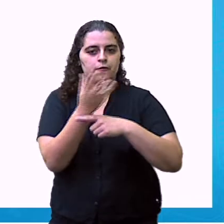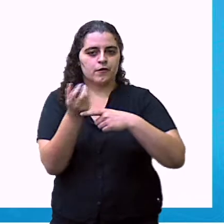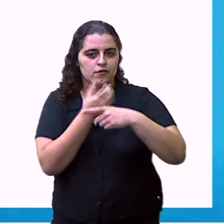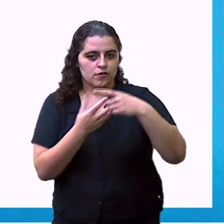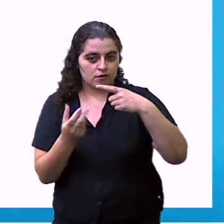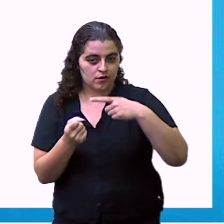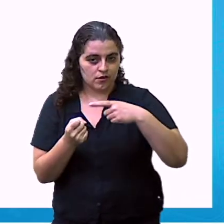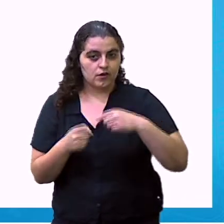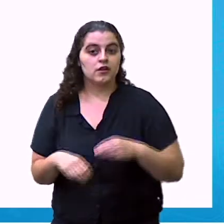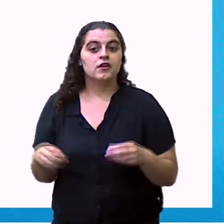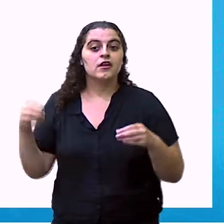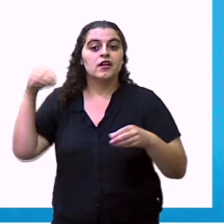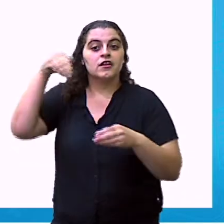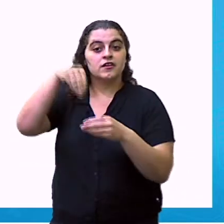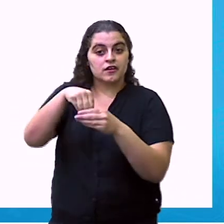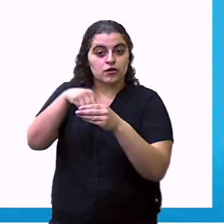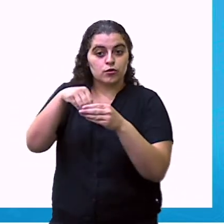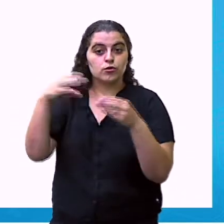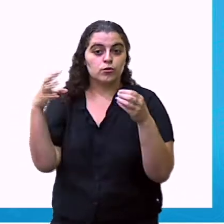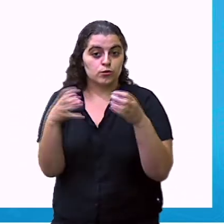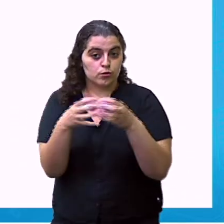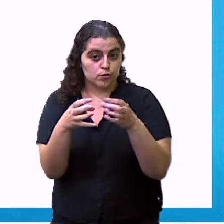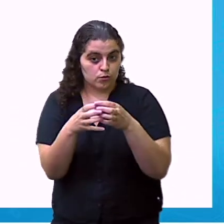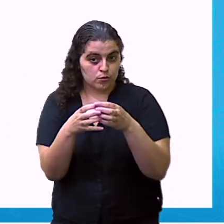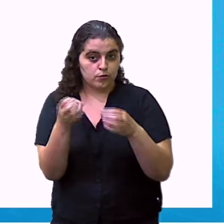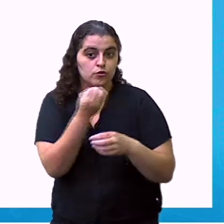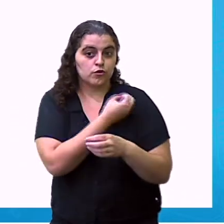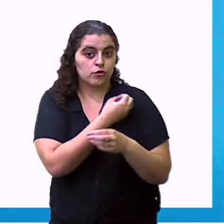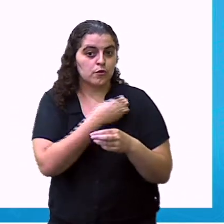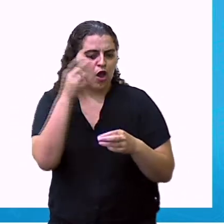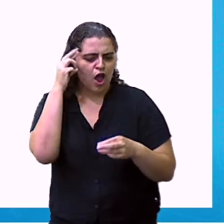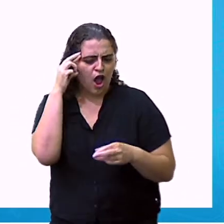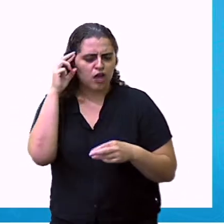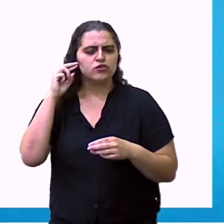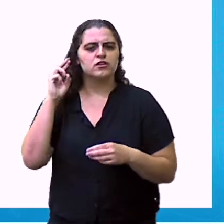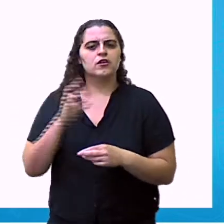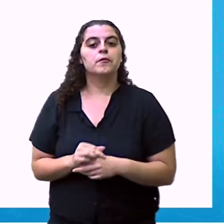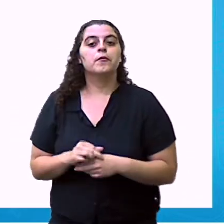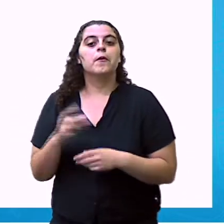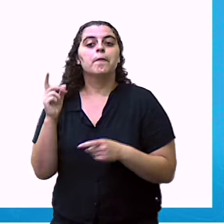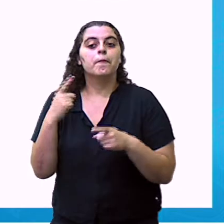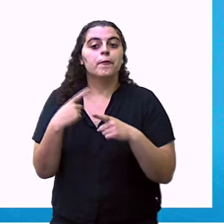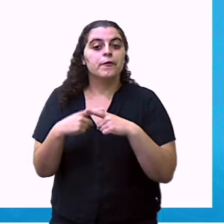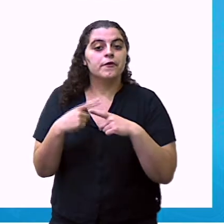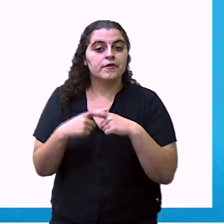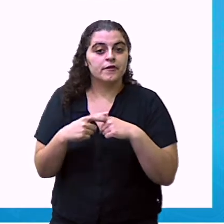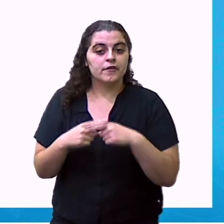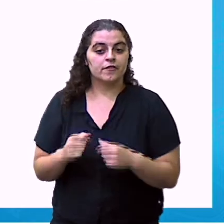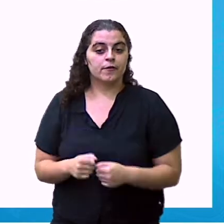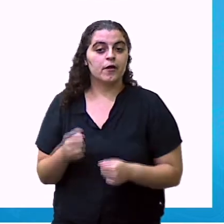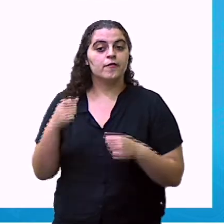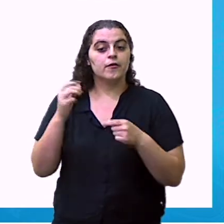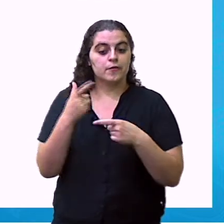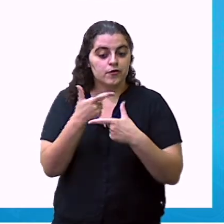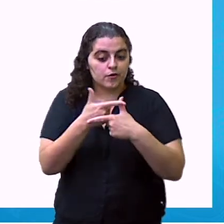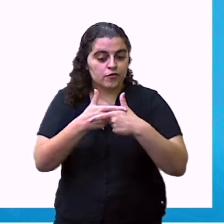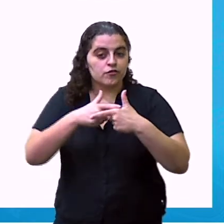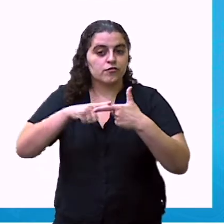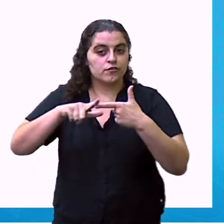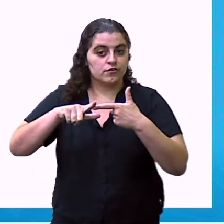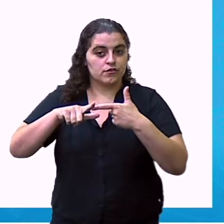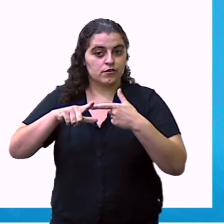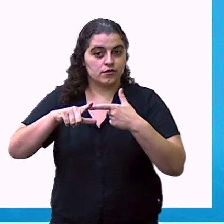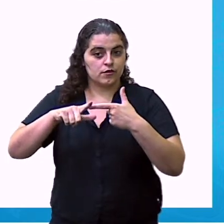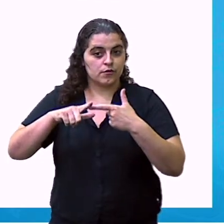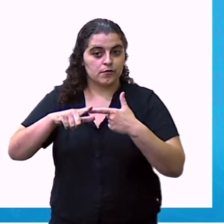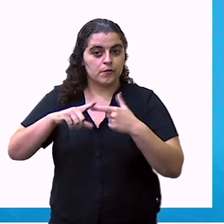São aqueles que fazem o quê? A partir de uma divisão, Podemos aí, então, também colocar os números